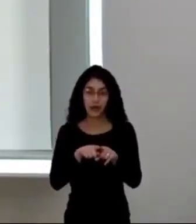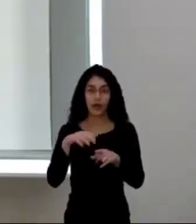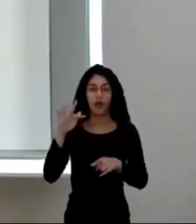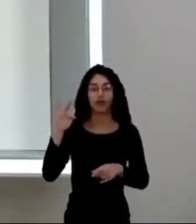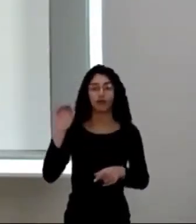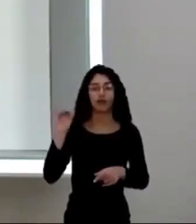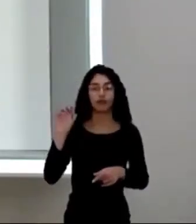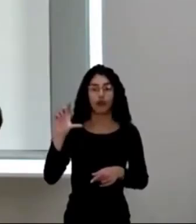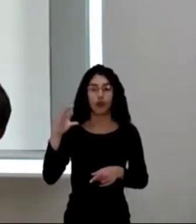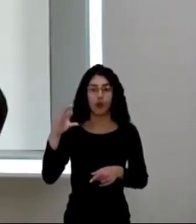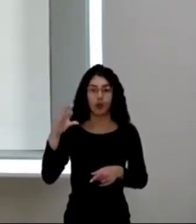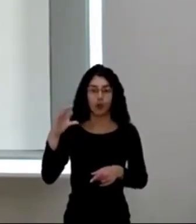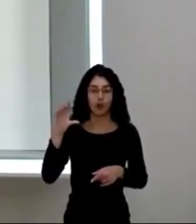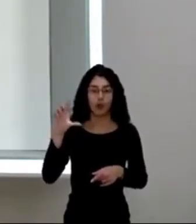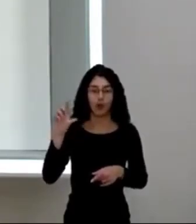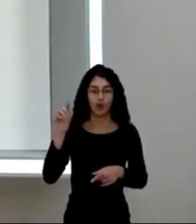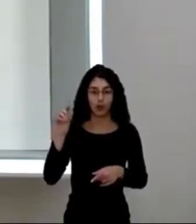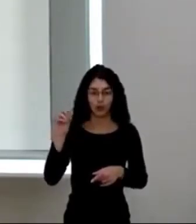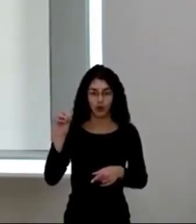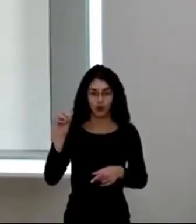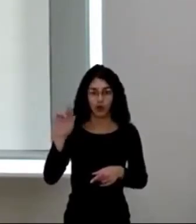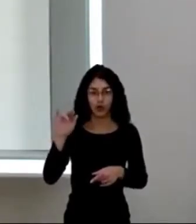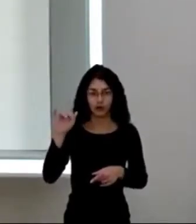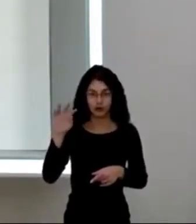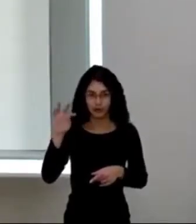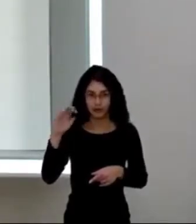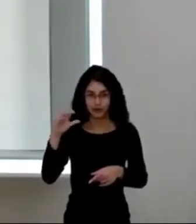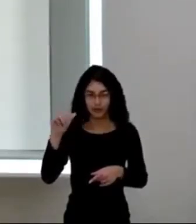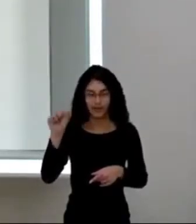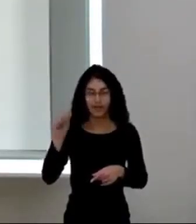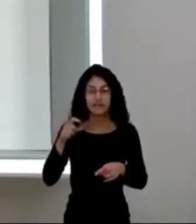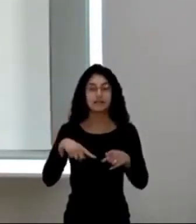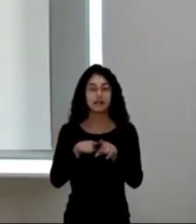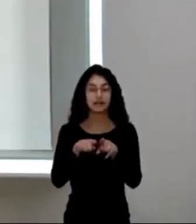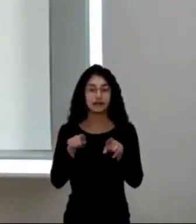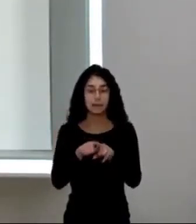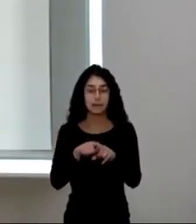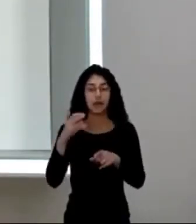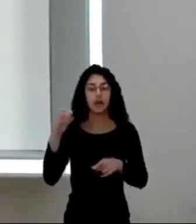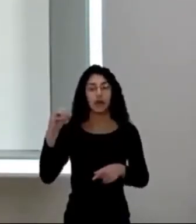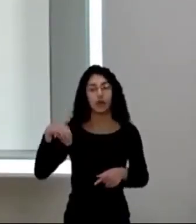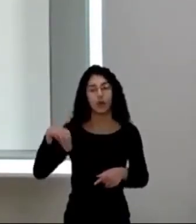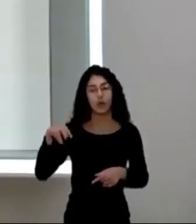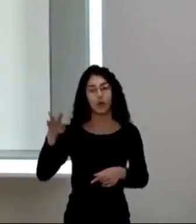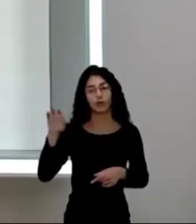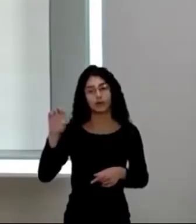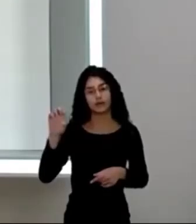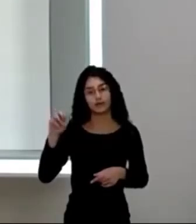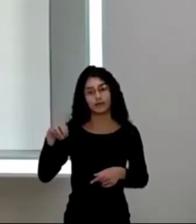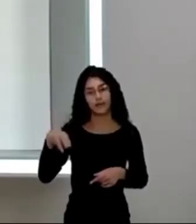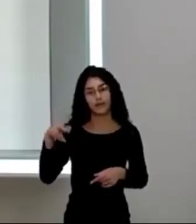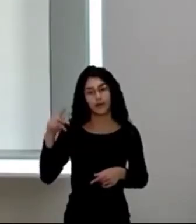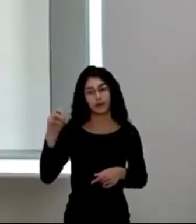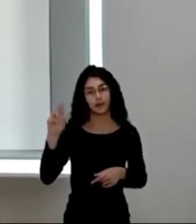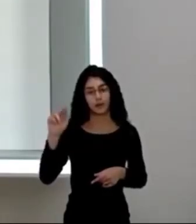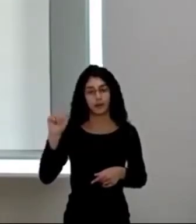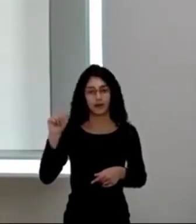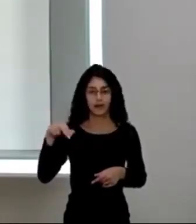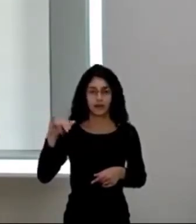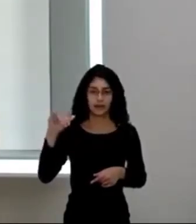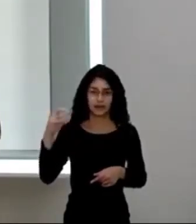e até, né, uma coisa mais contemporânea, né, mais usual, que são aí as chamadas danças de